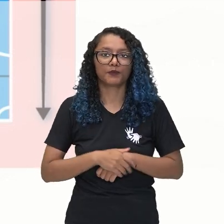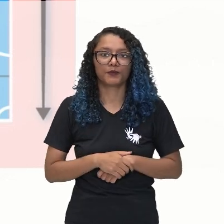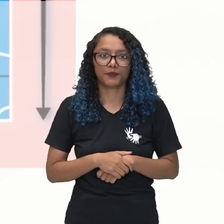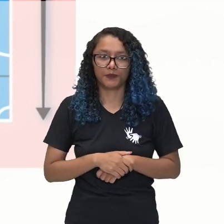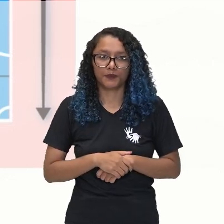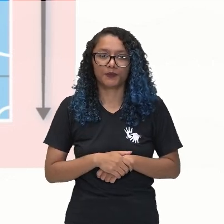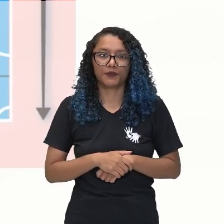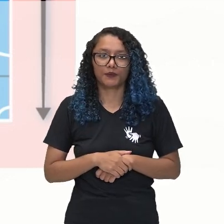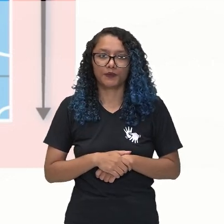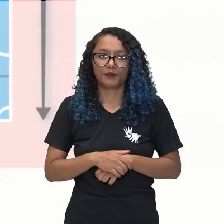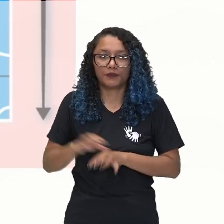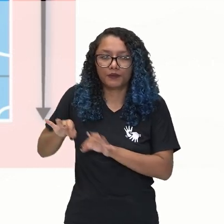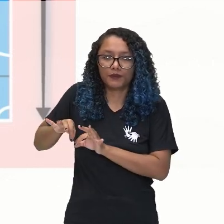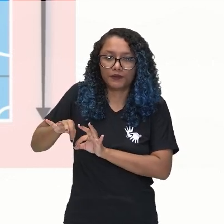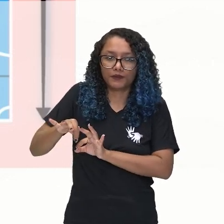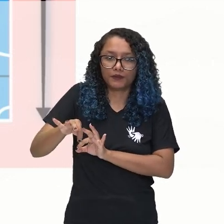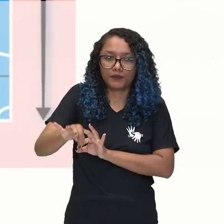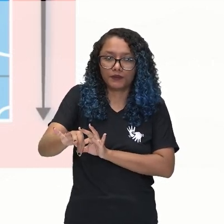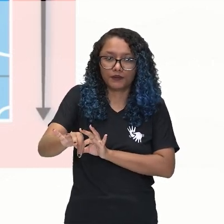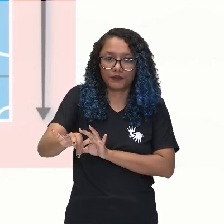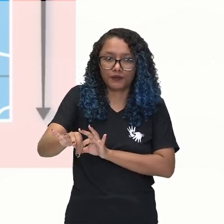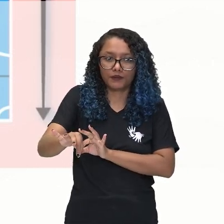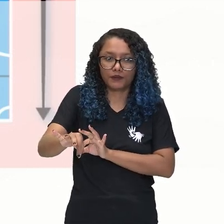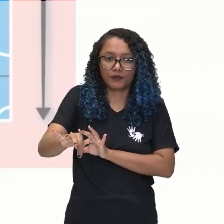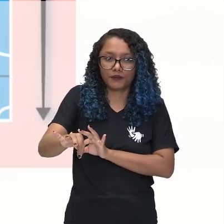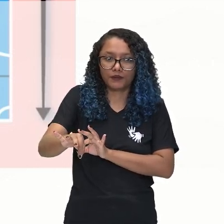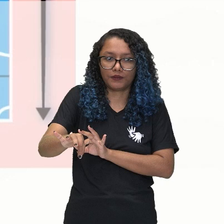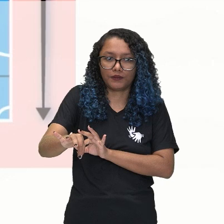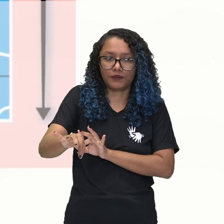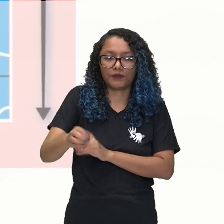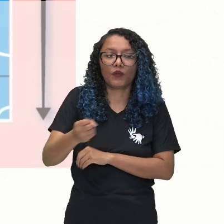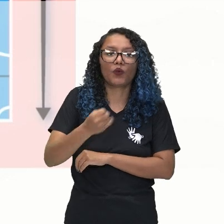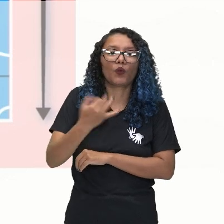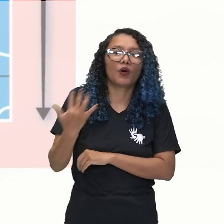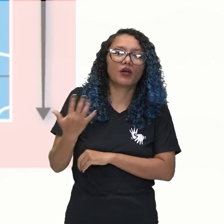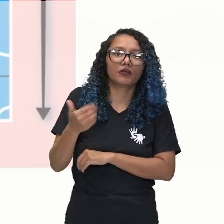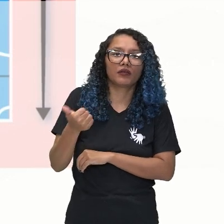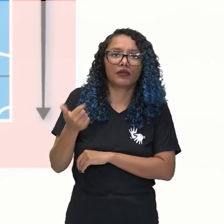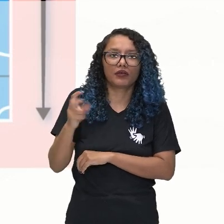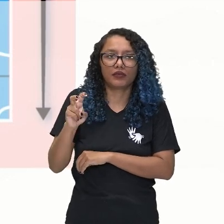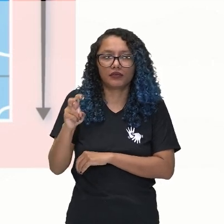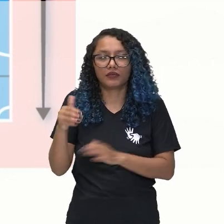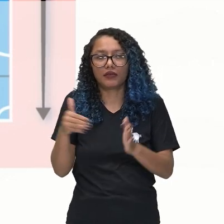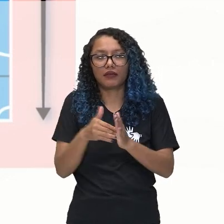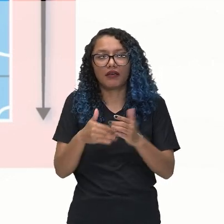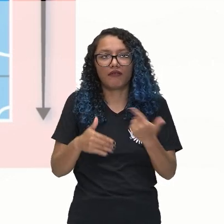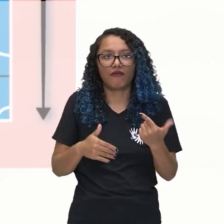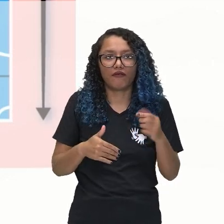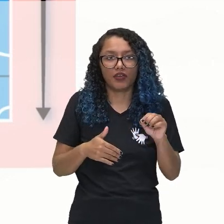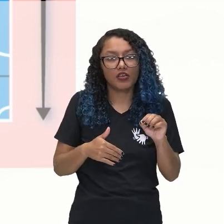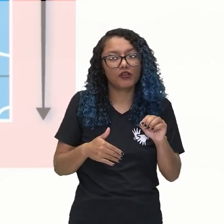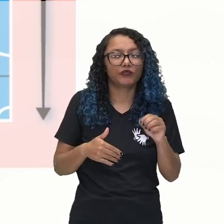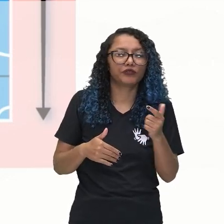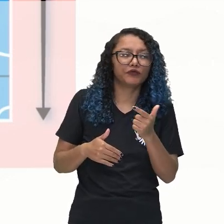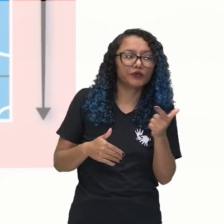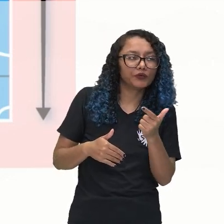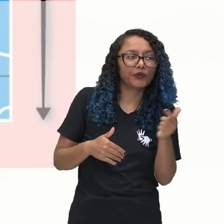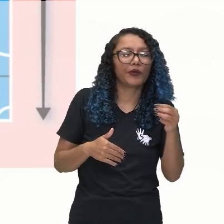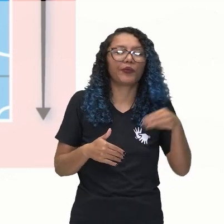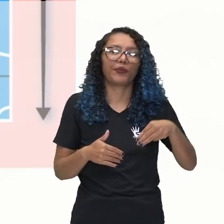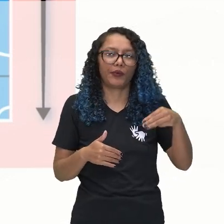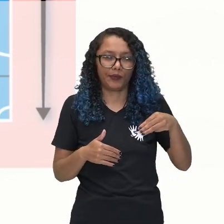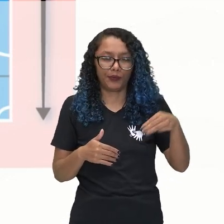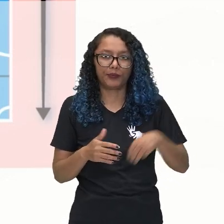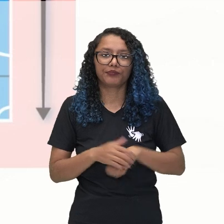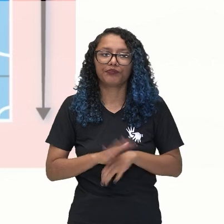as linhas de fundo, elas vão ter de 15 a 20, 22 metros